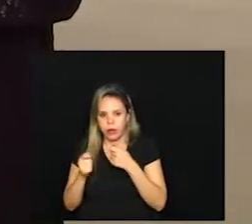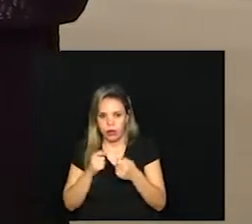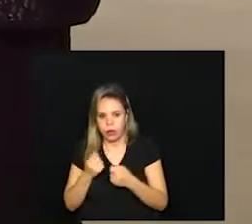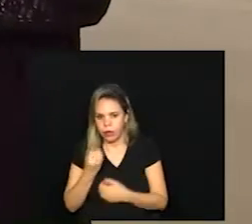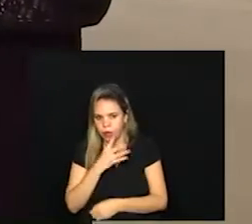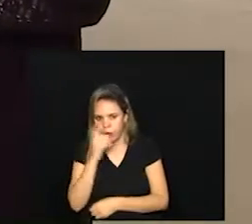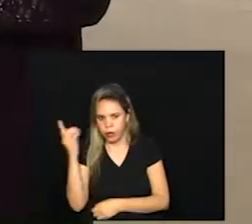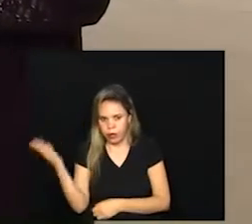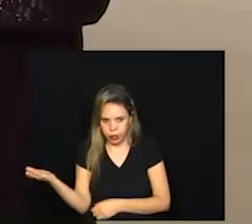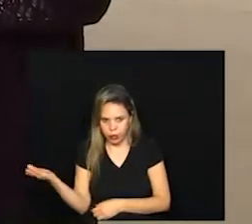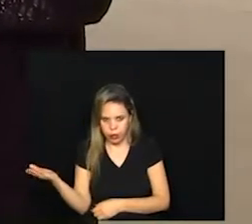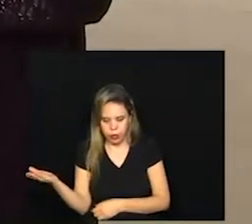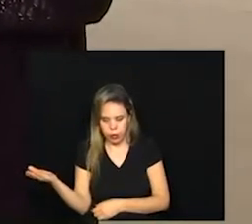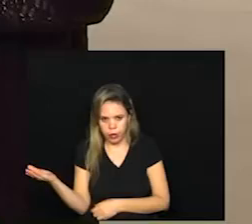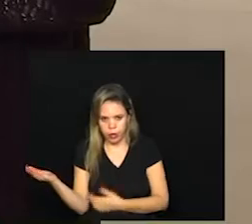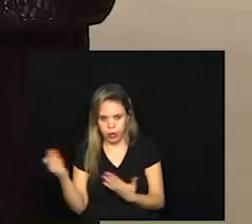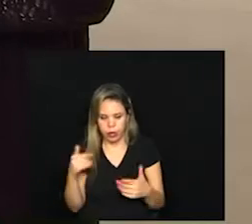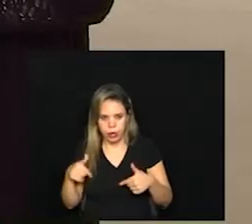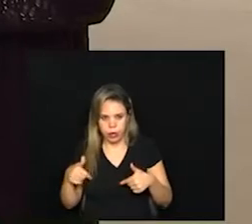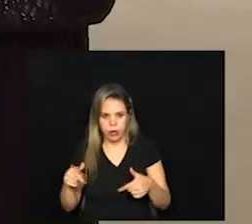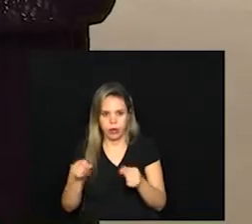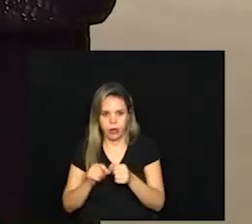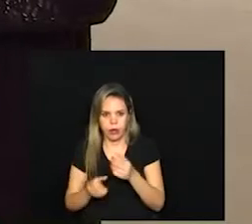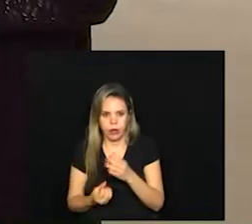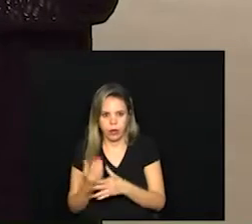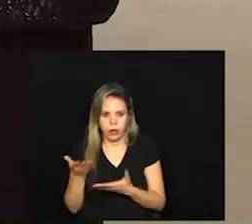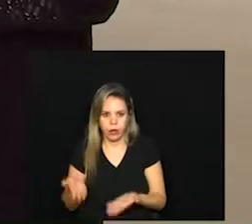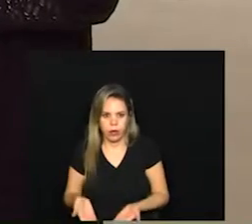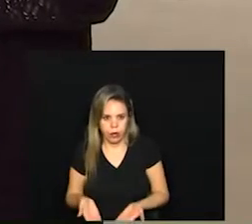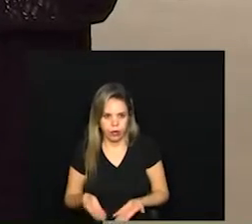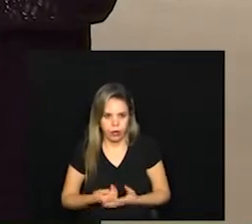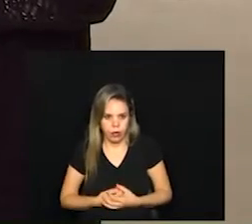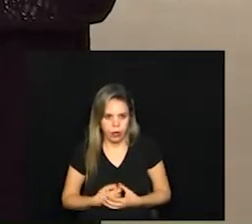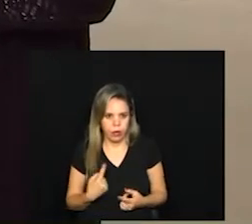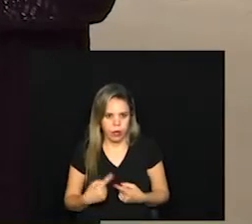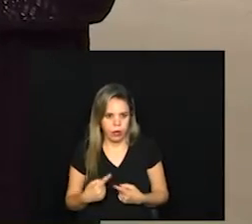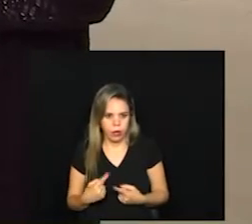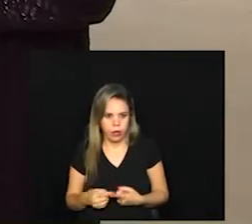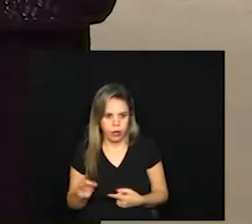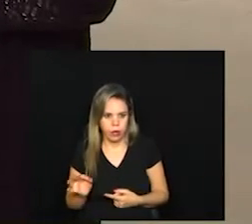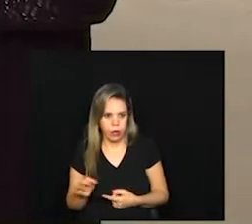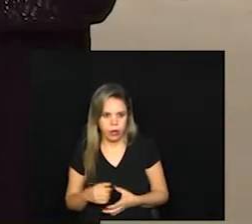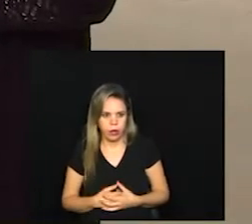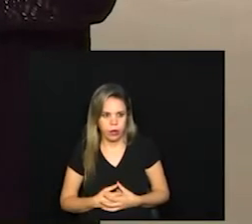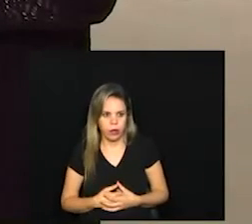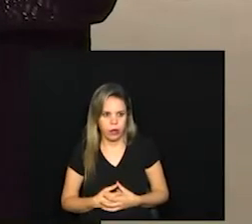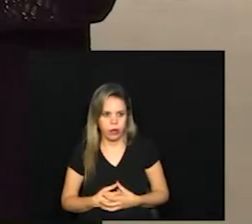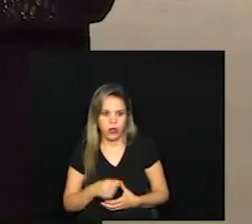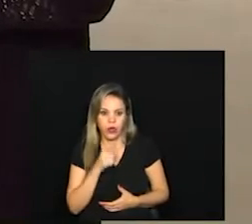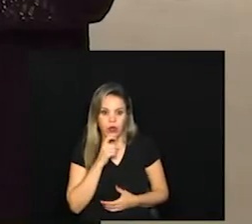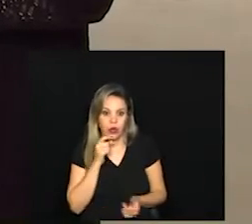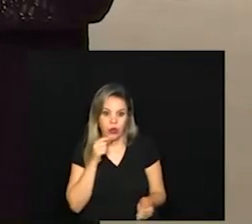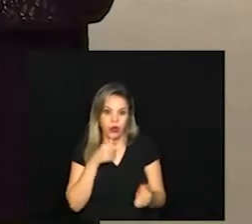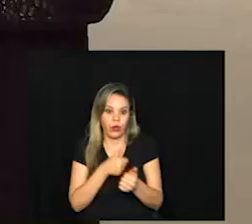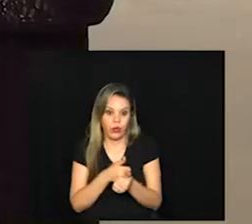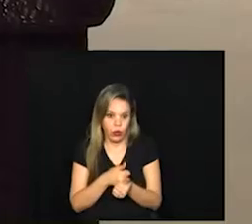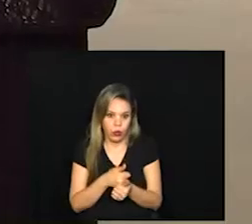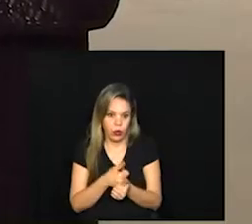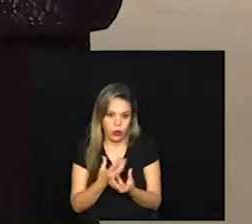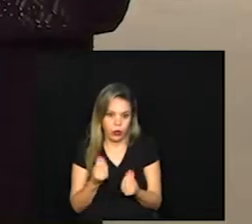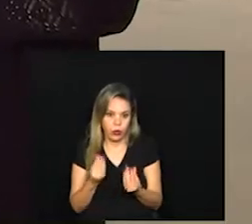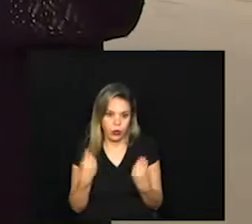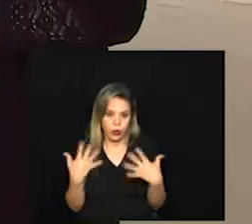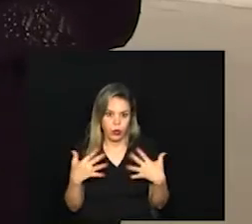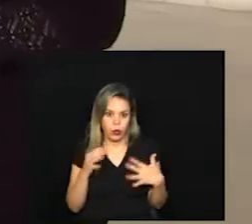Bom dia para a senhora. Quais as ações que estão sendo realizadas? Porque certamente o frio vai chegar e vai chegar com tudo,